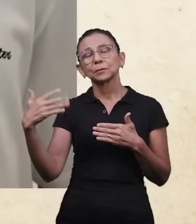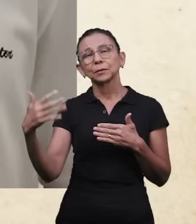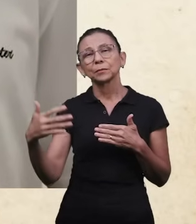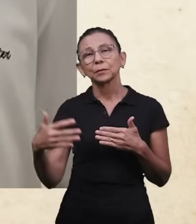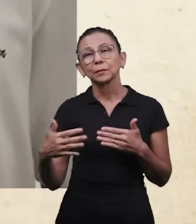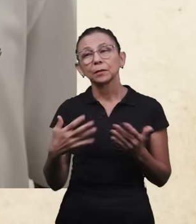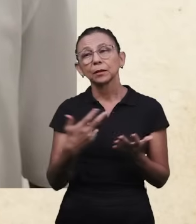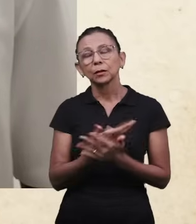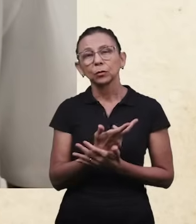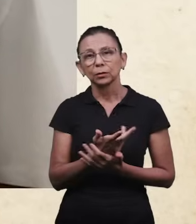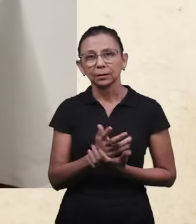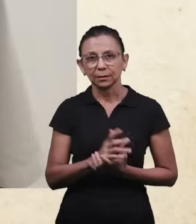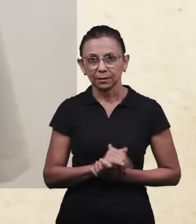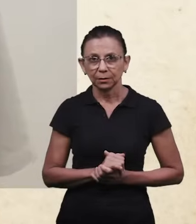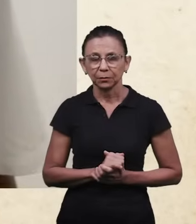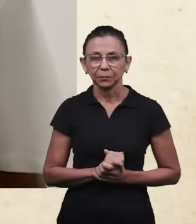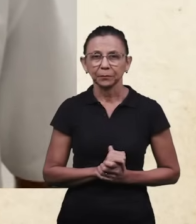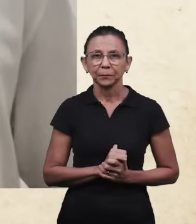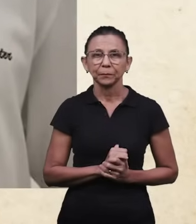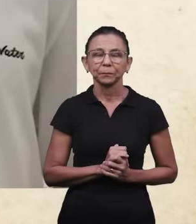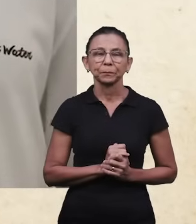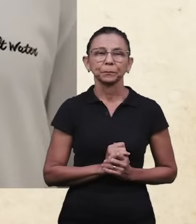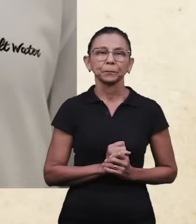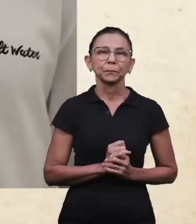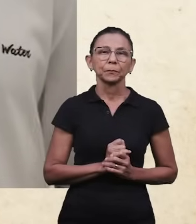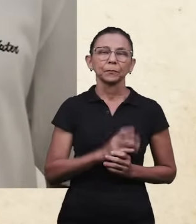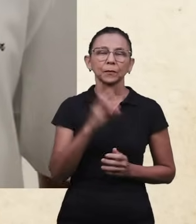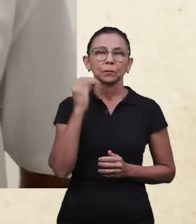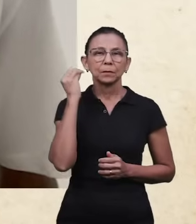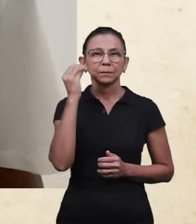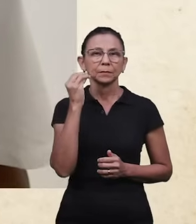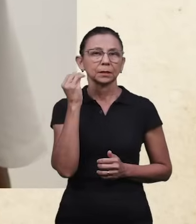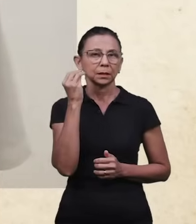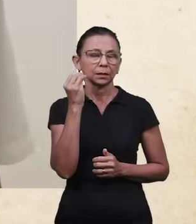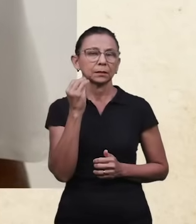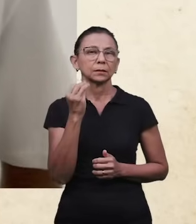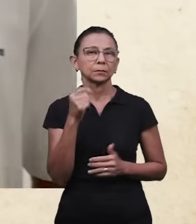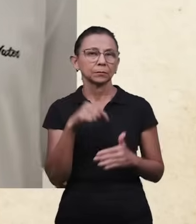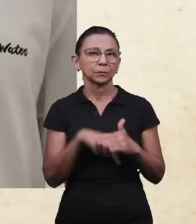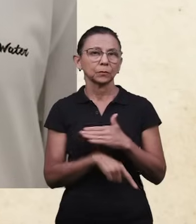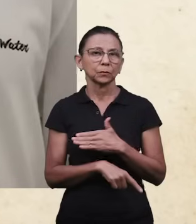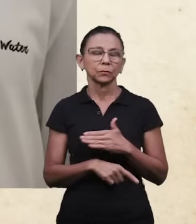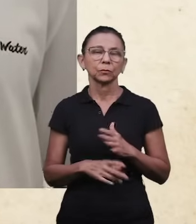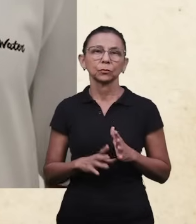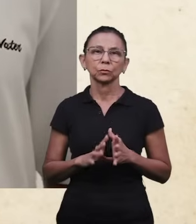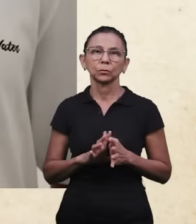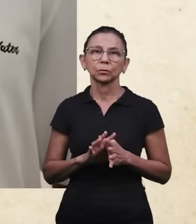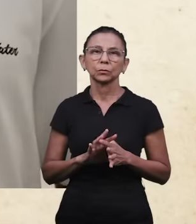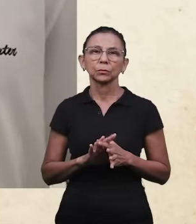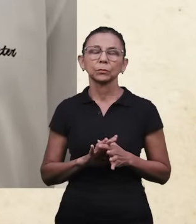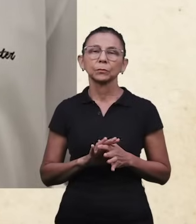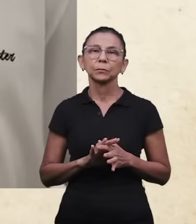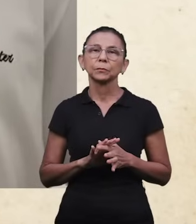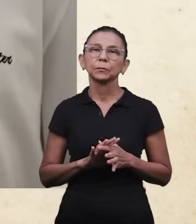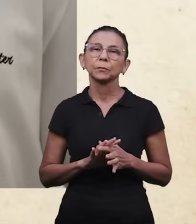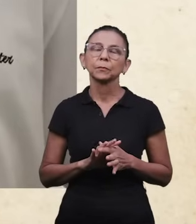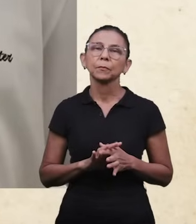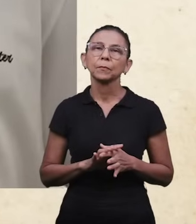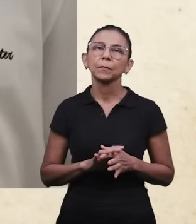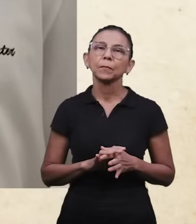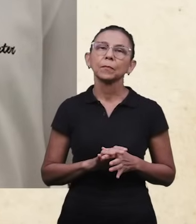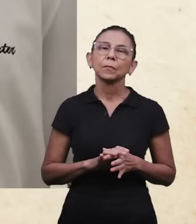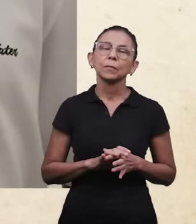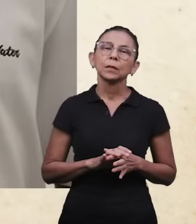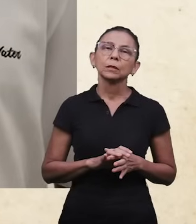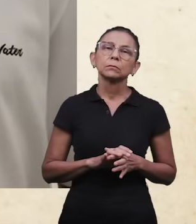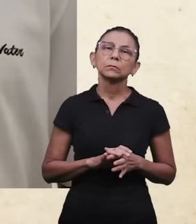Sem Fronteiras que ocorreu aqui na área de Volta Redonda, o Senhor me deu uma experiência muito grande. Antes do Evangelho Sem Fronteiras